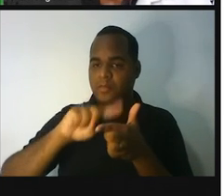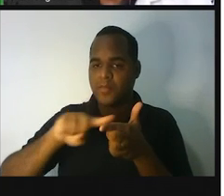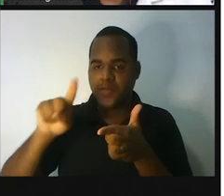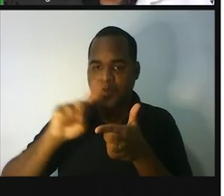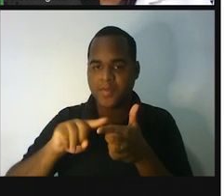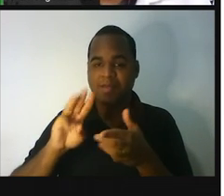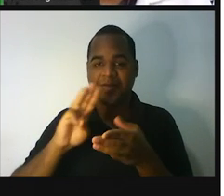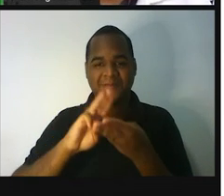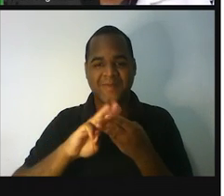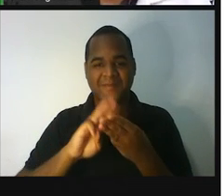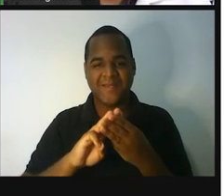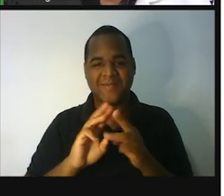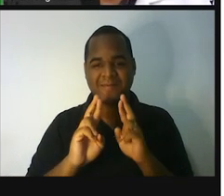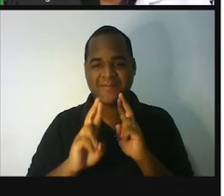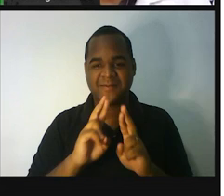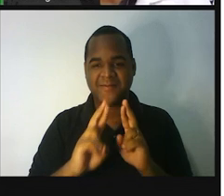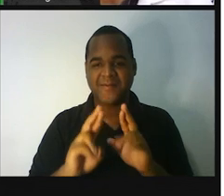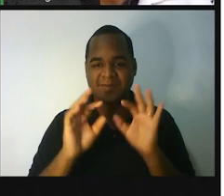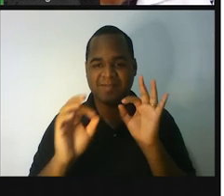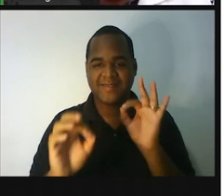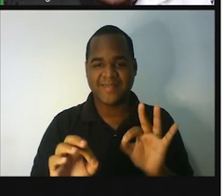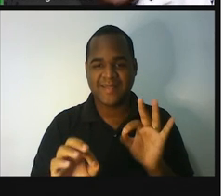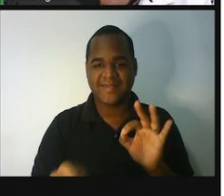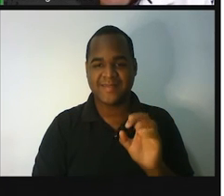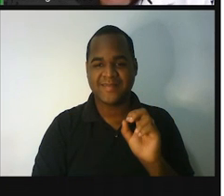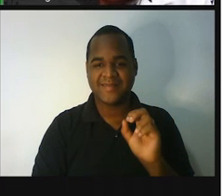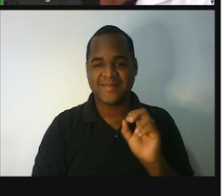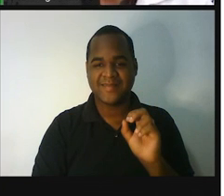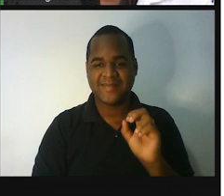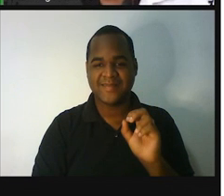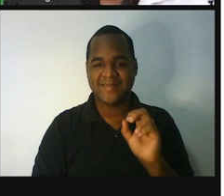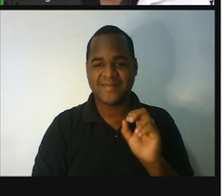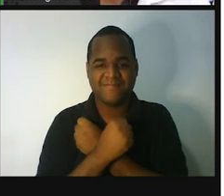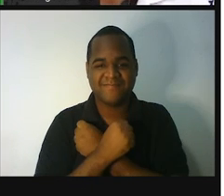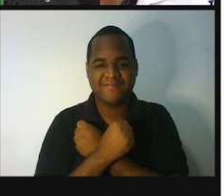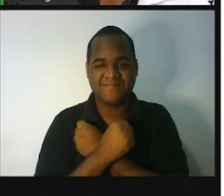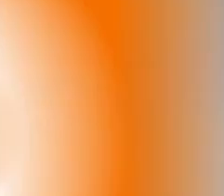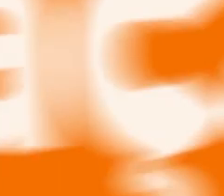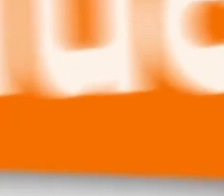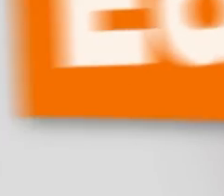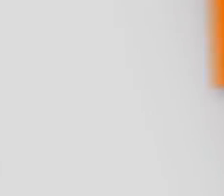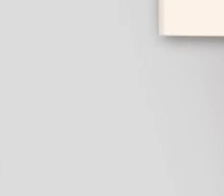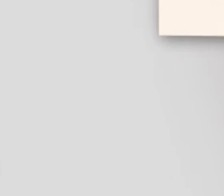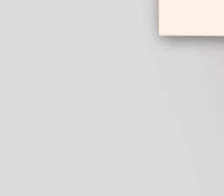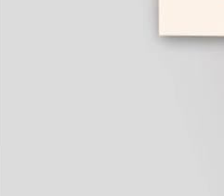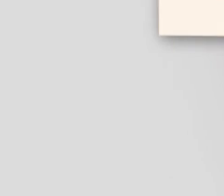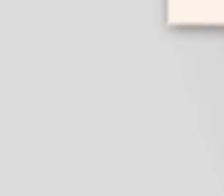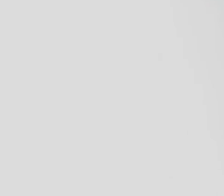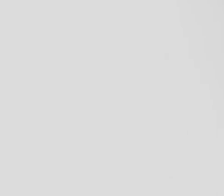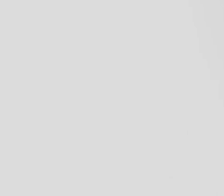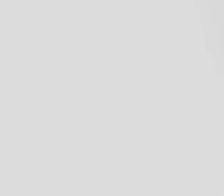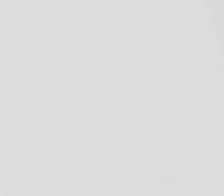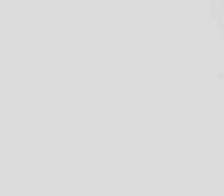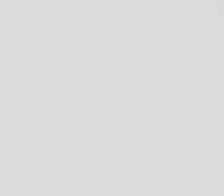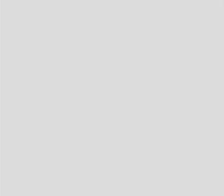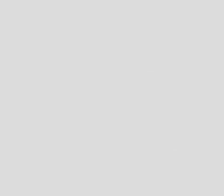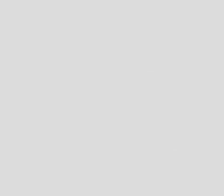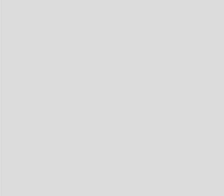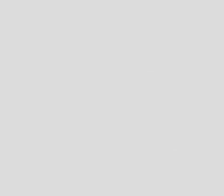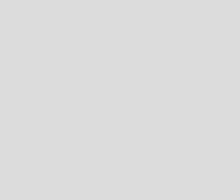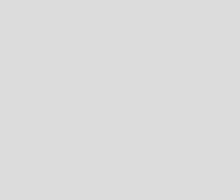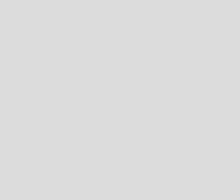problema matemática é sua solução abraço de toda a